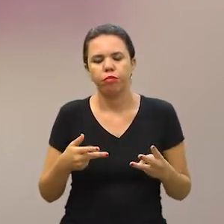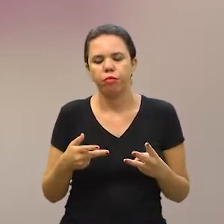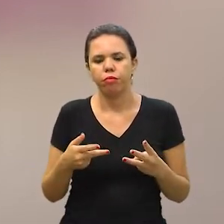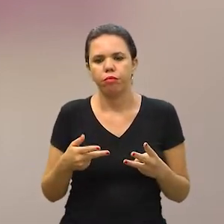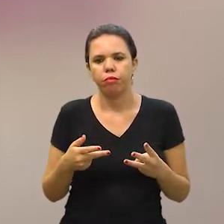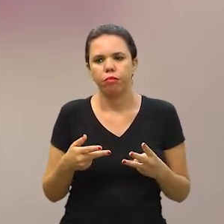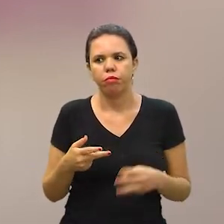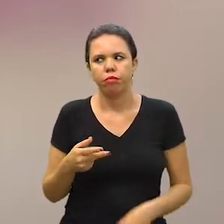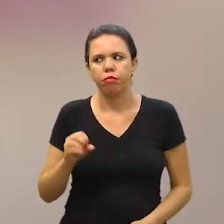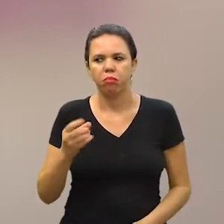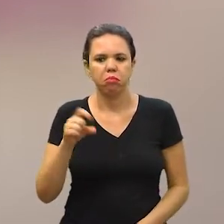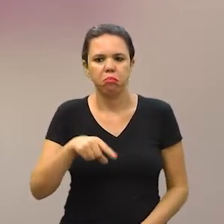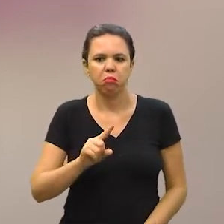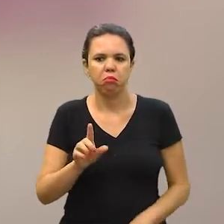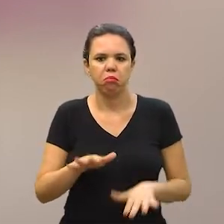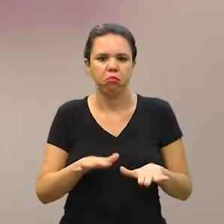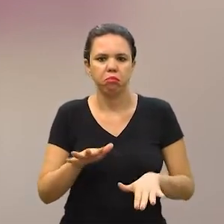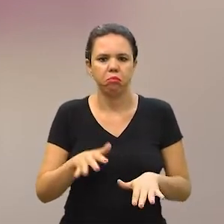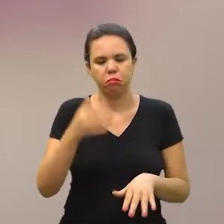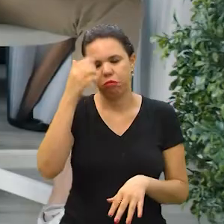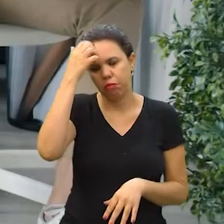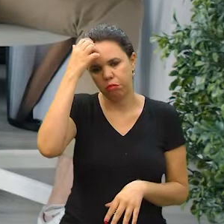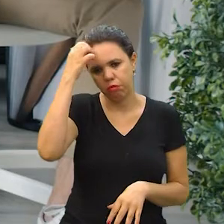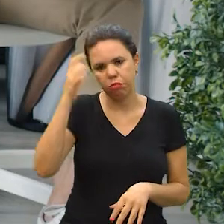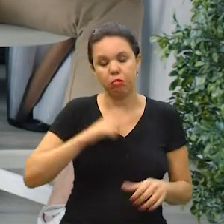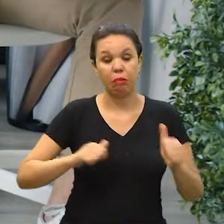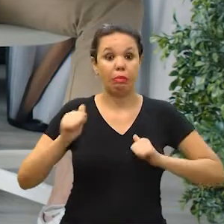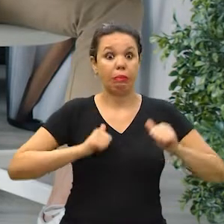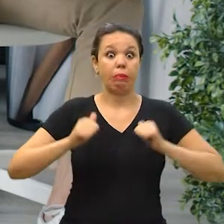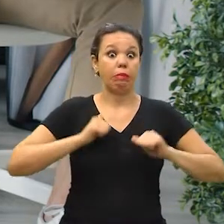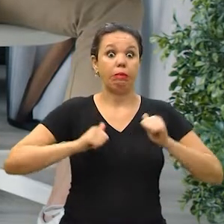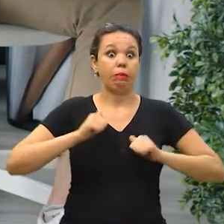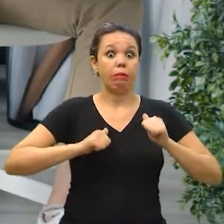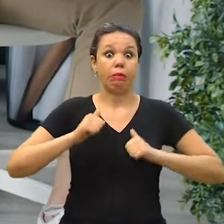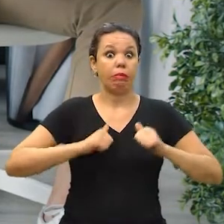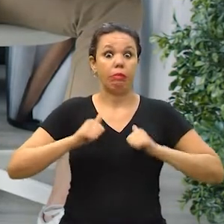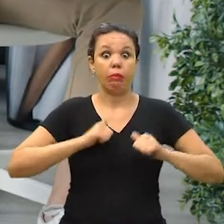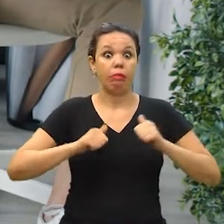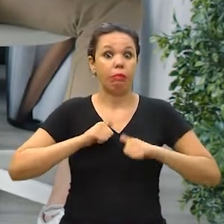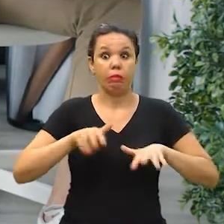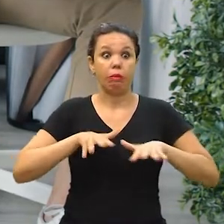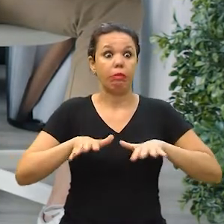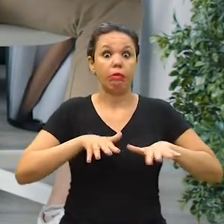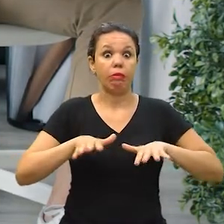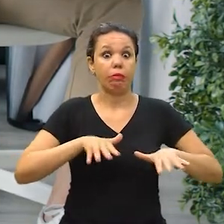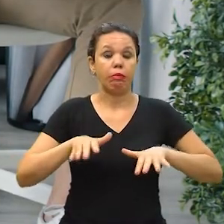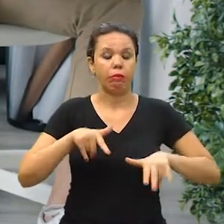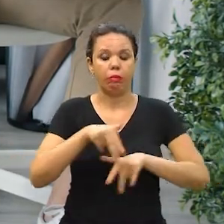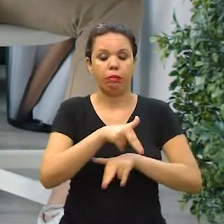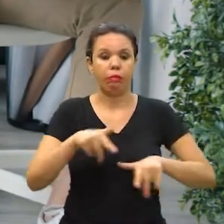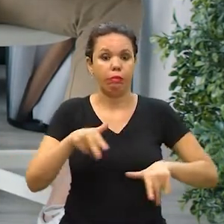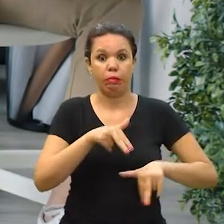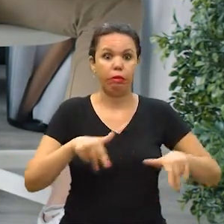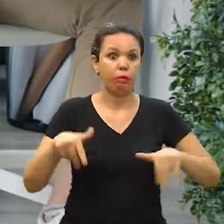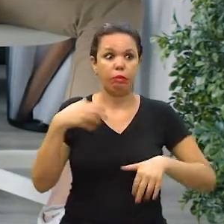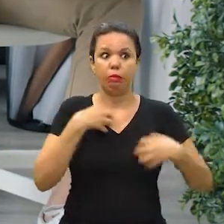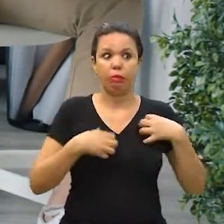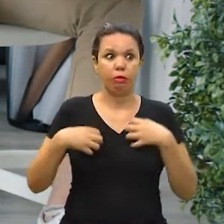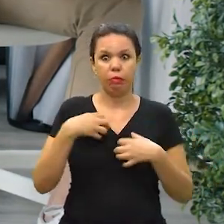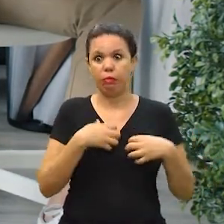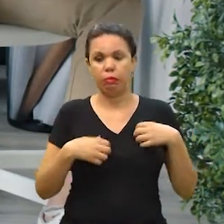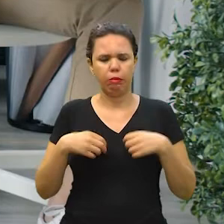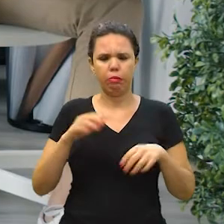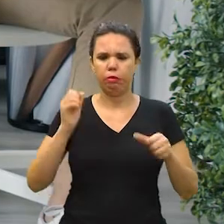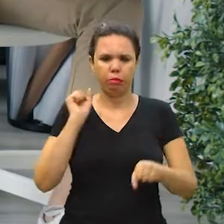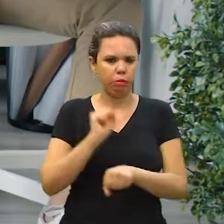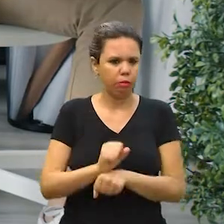partes, digamos assim, ou não. Então, nós temos a hiperatividade, que é aquela agitação importante, a criança inquieta, né, que